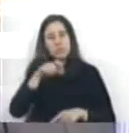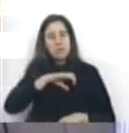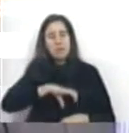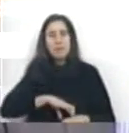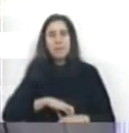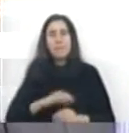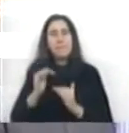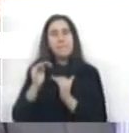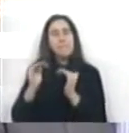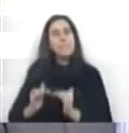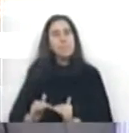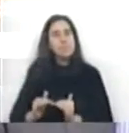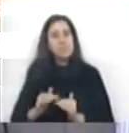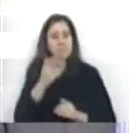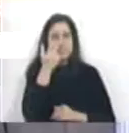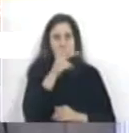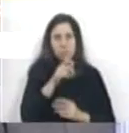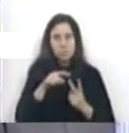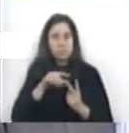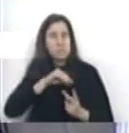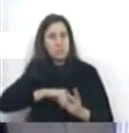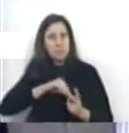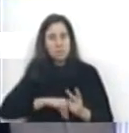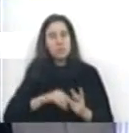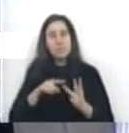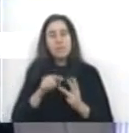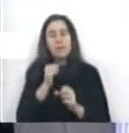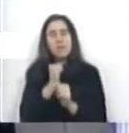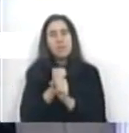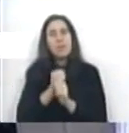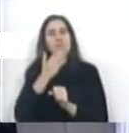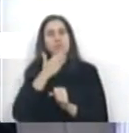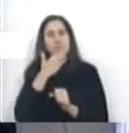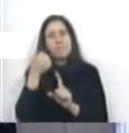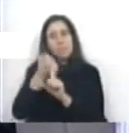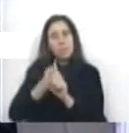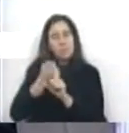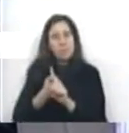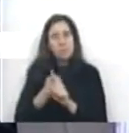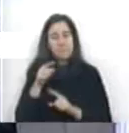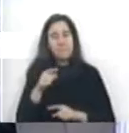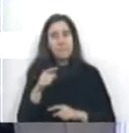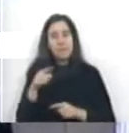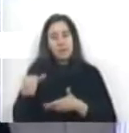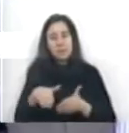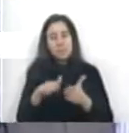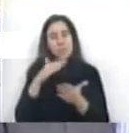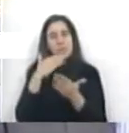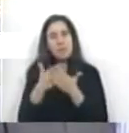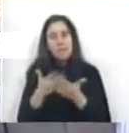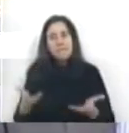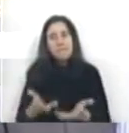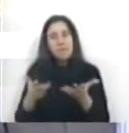nas pensões, nos salários, no combate à precariedade. Este caminho pode começar a trazer oxigênio a